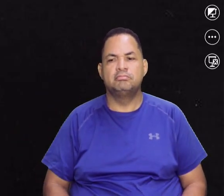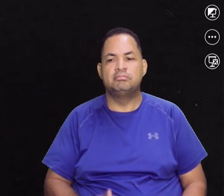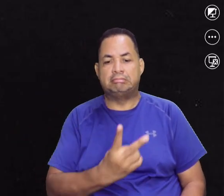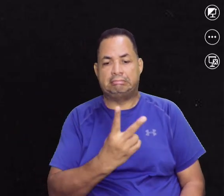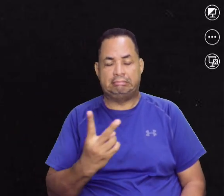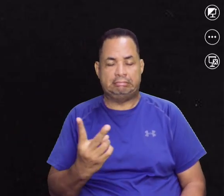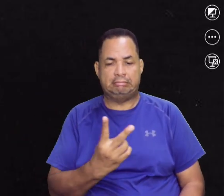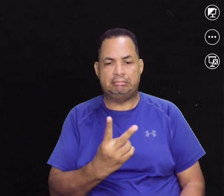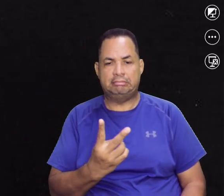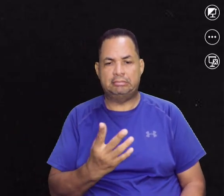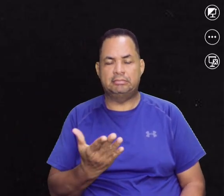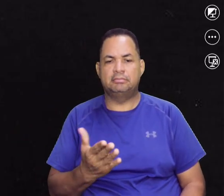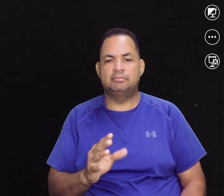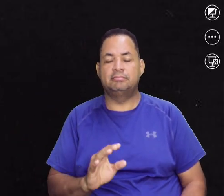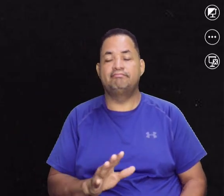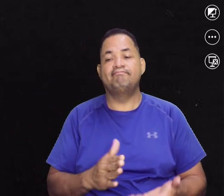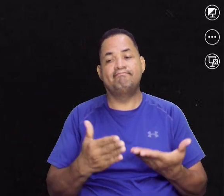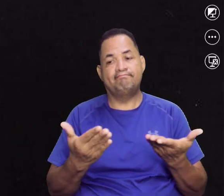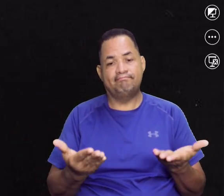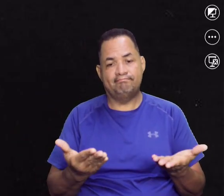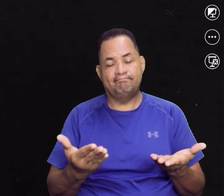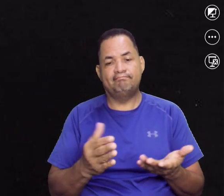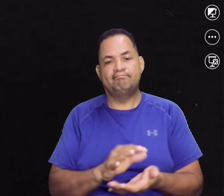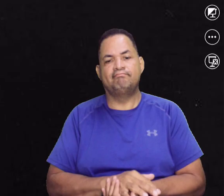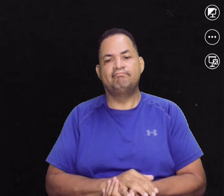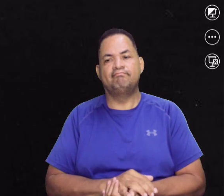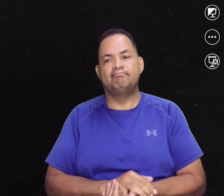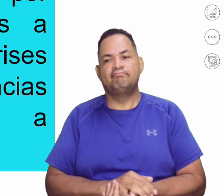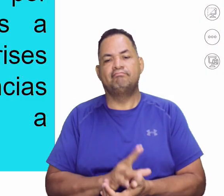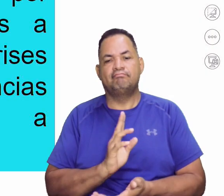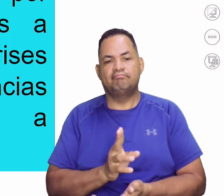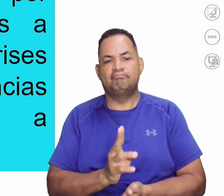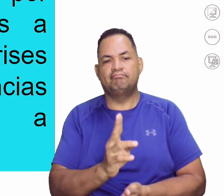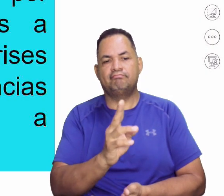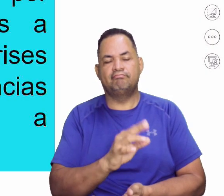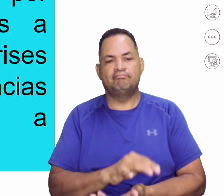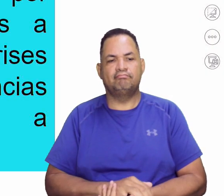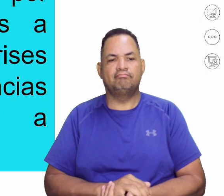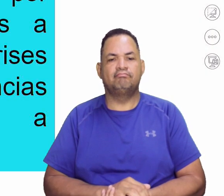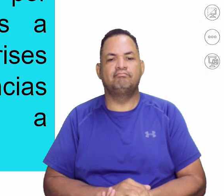bem interessante. Pois bem, dito isto, vamos continuar.